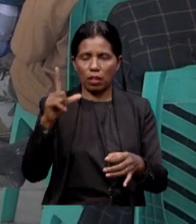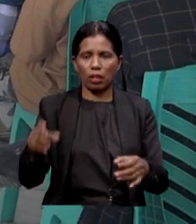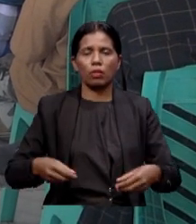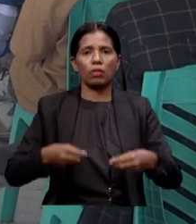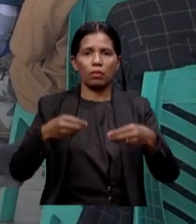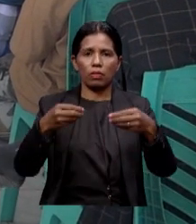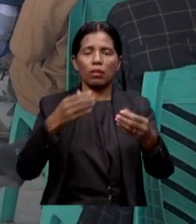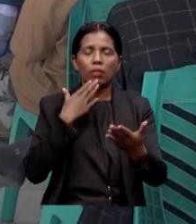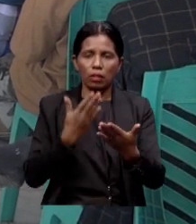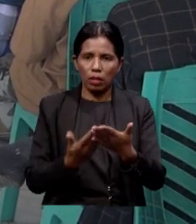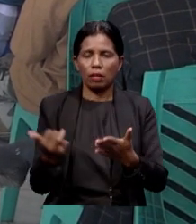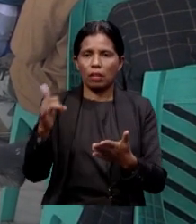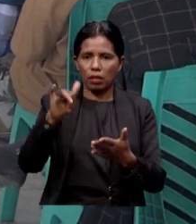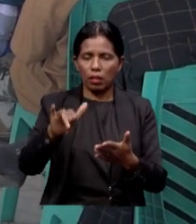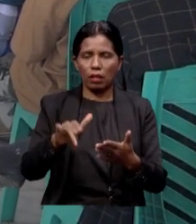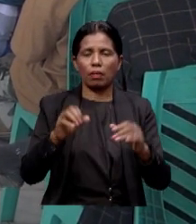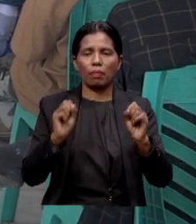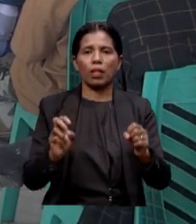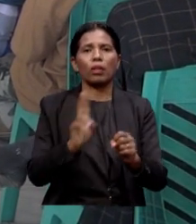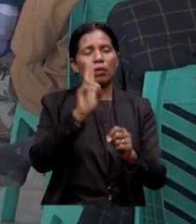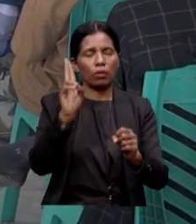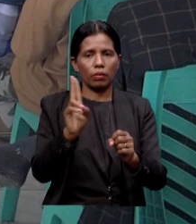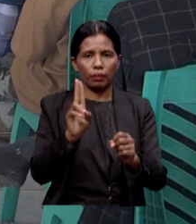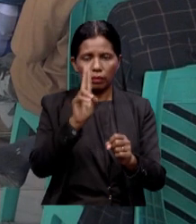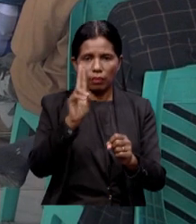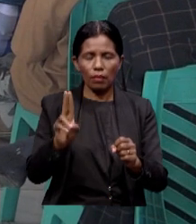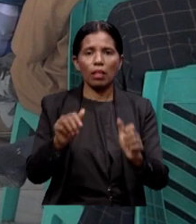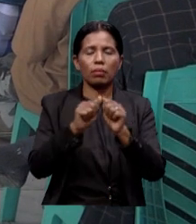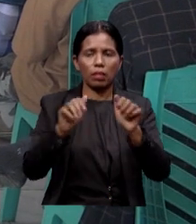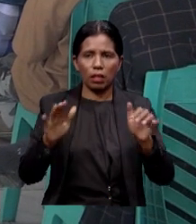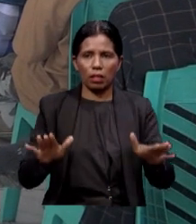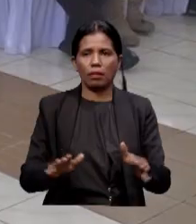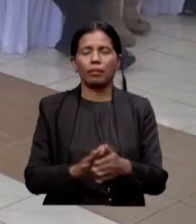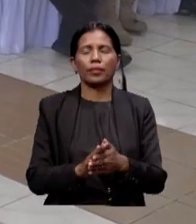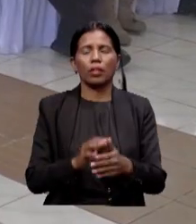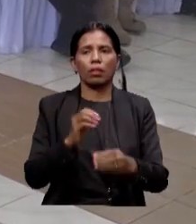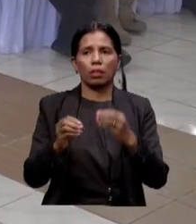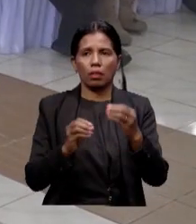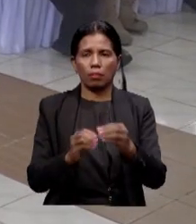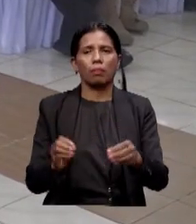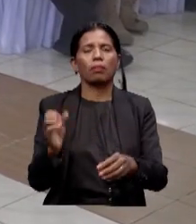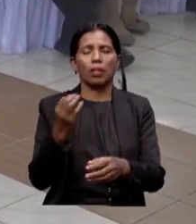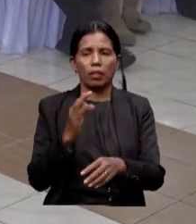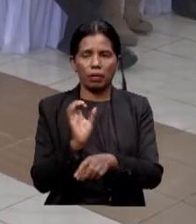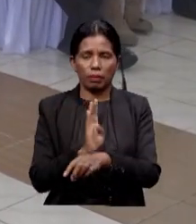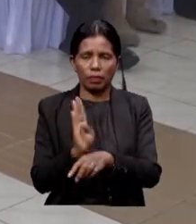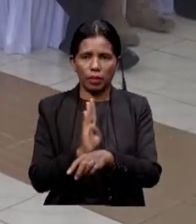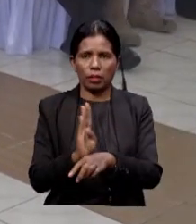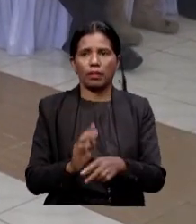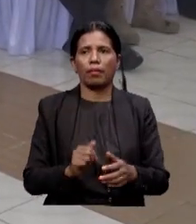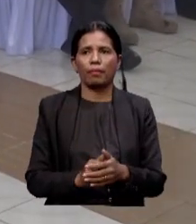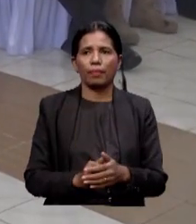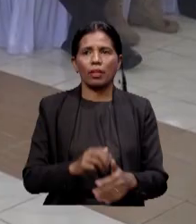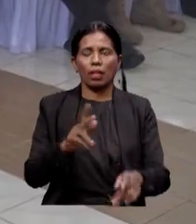sira. Hori neberes jere sistema administrativo manajemento ia sisi. Kongresista nebe participa ia konferensa